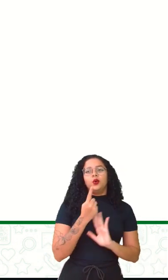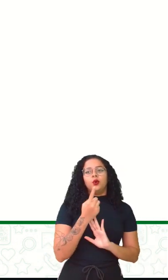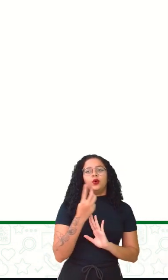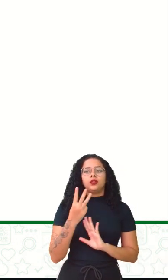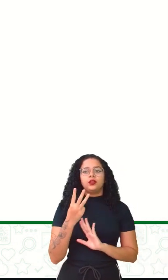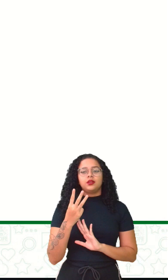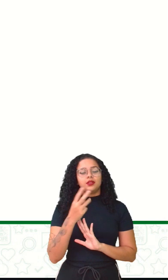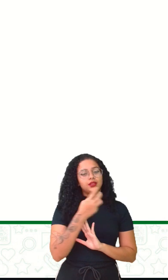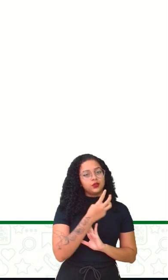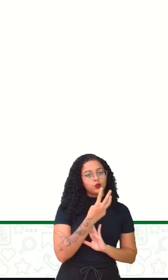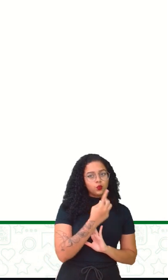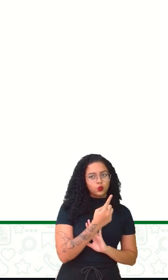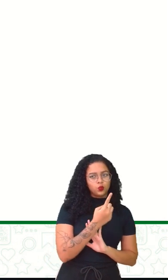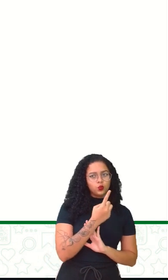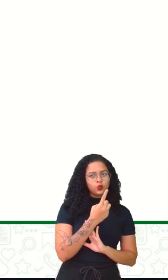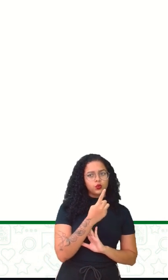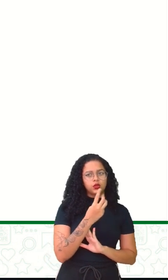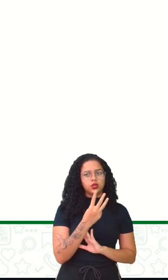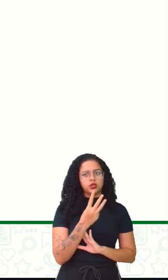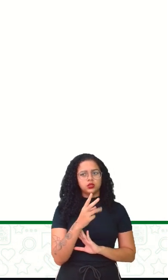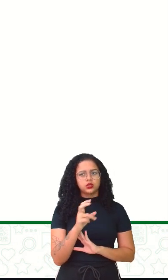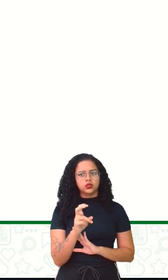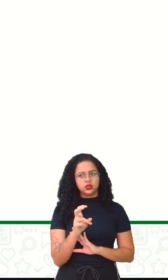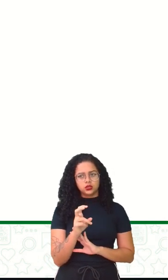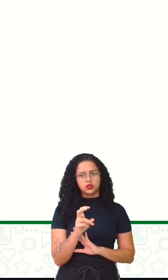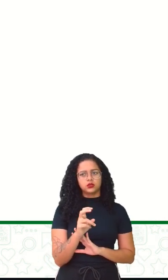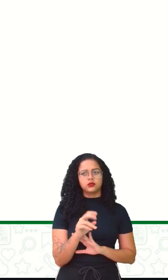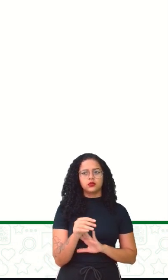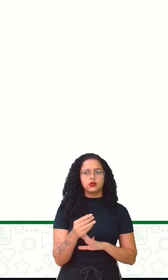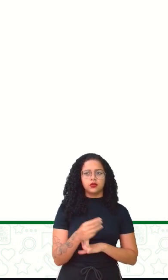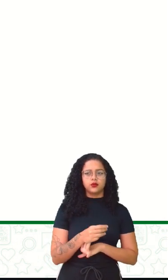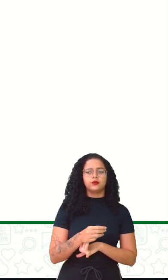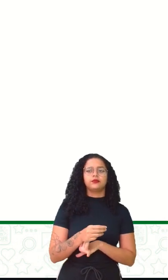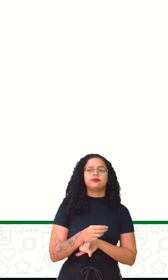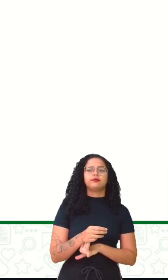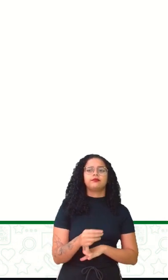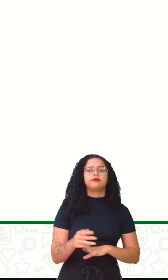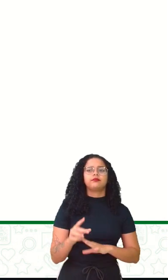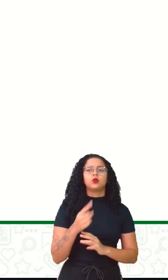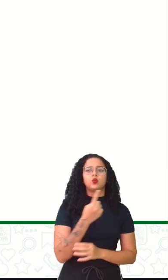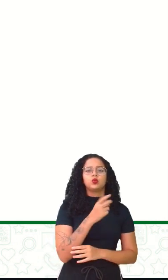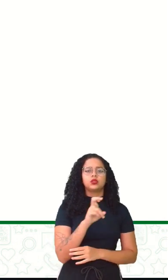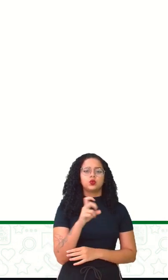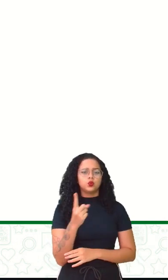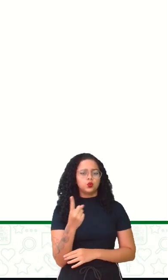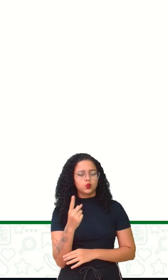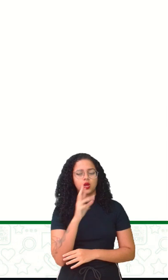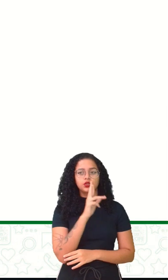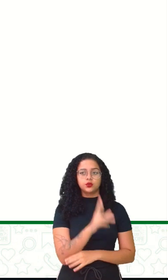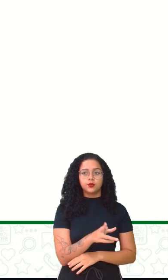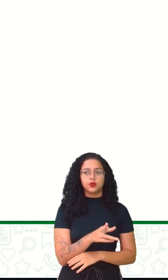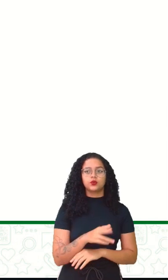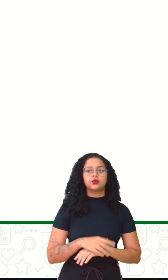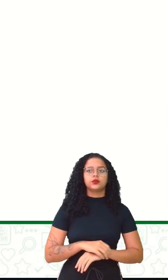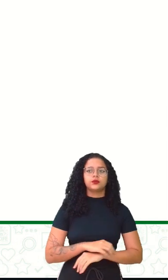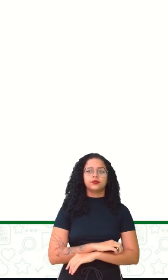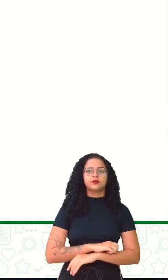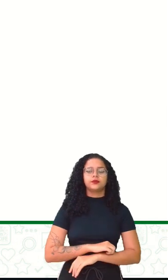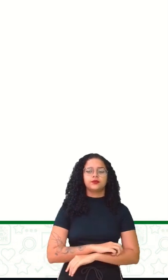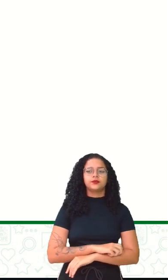5. Dividindo por 3 vai ficar 1, 5 e 1. E o próximo número primo depois de 3 é o número